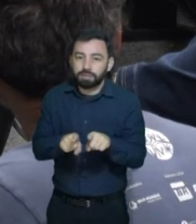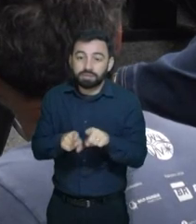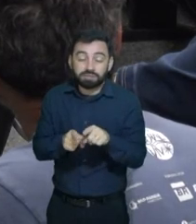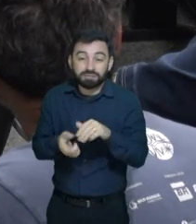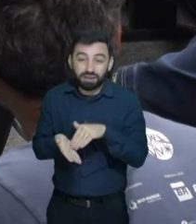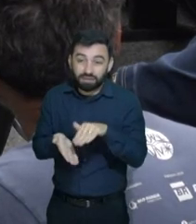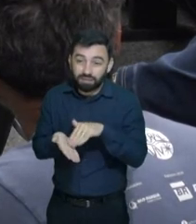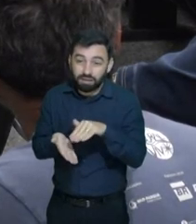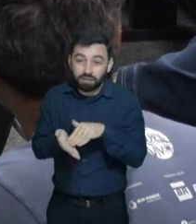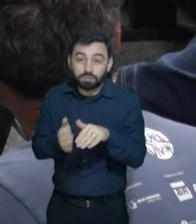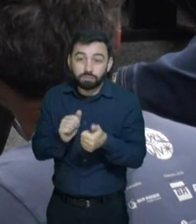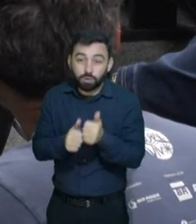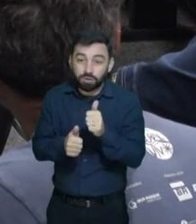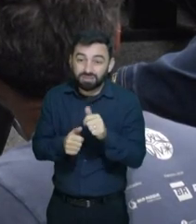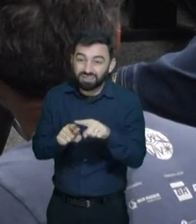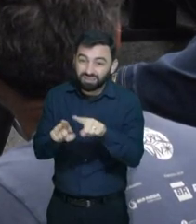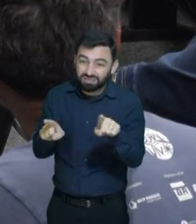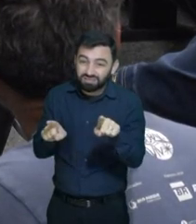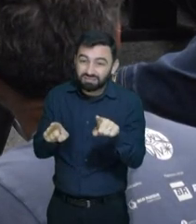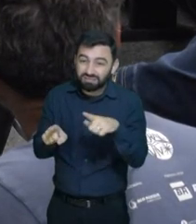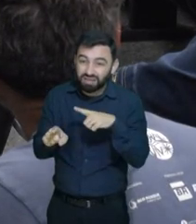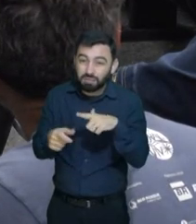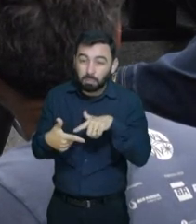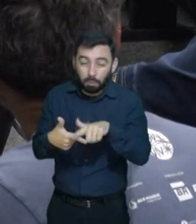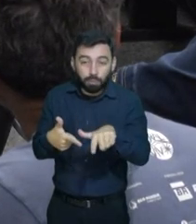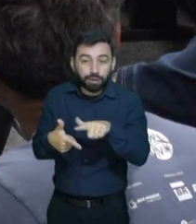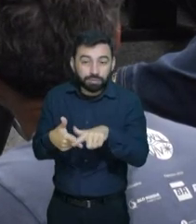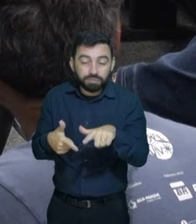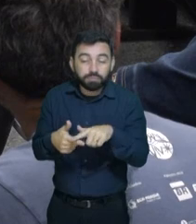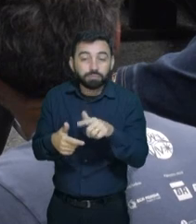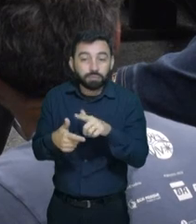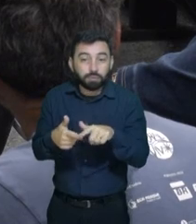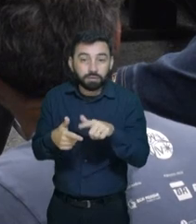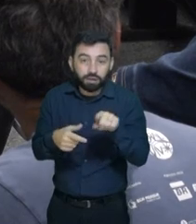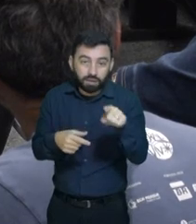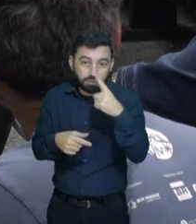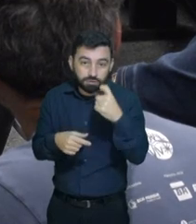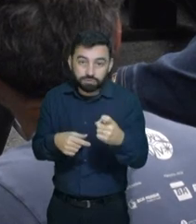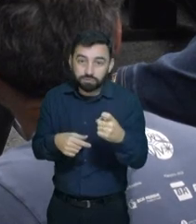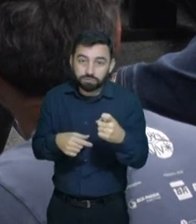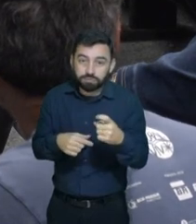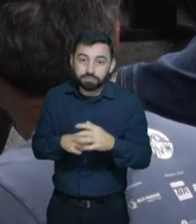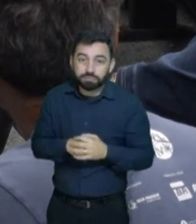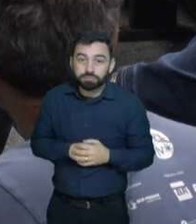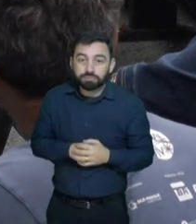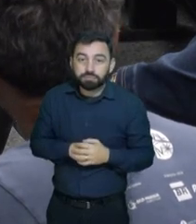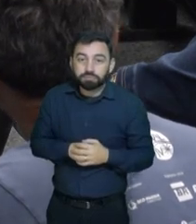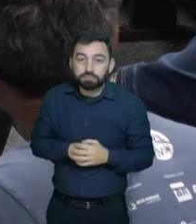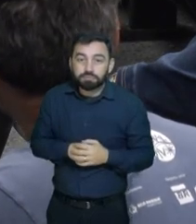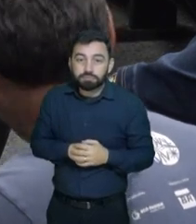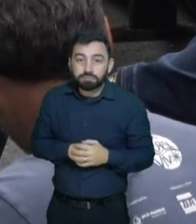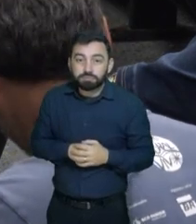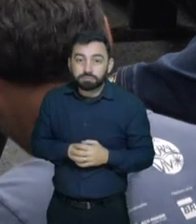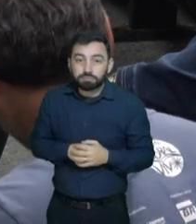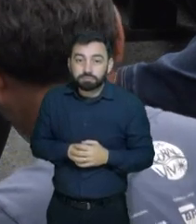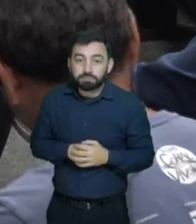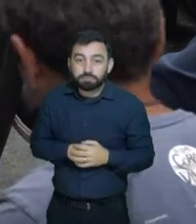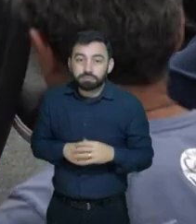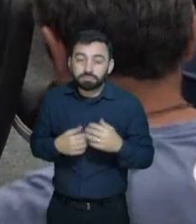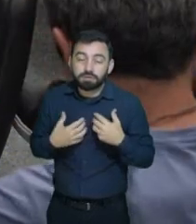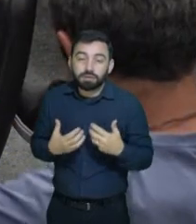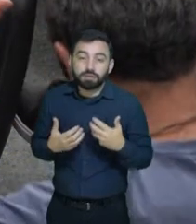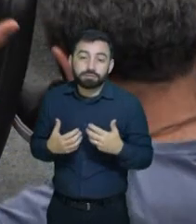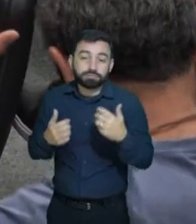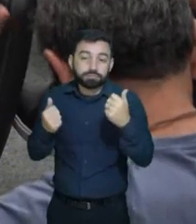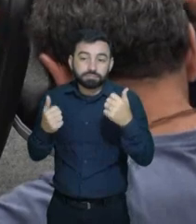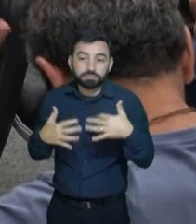esporte, eu que sou atleta, envolvido com lixo, preso também. A gente está aguardando ansiosamente a delação dele também. Então, o que eu